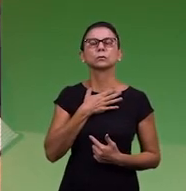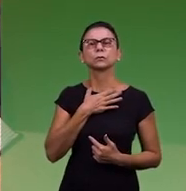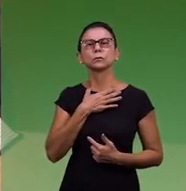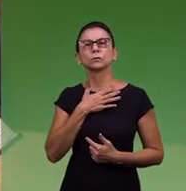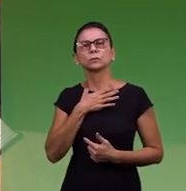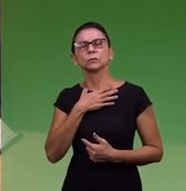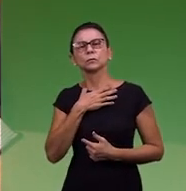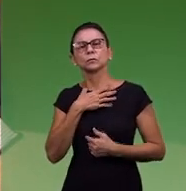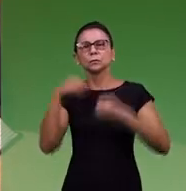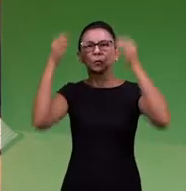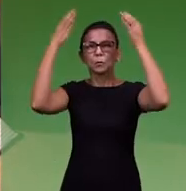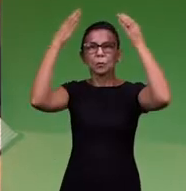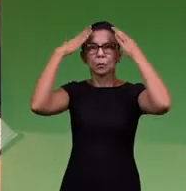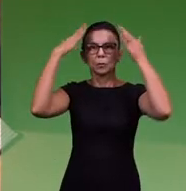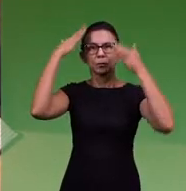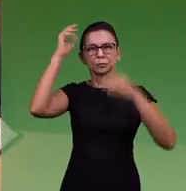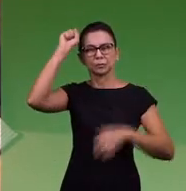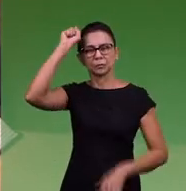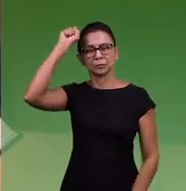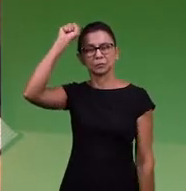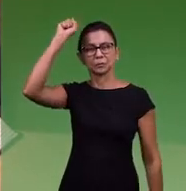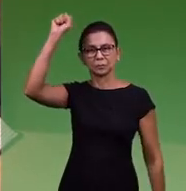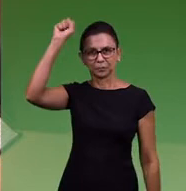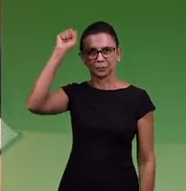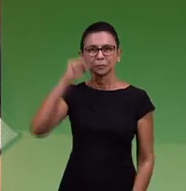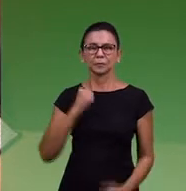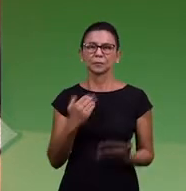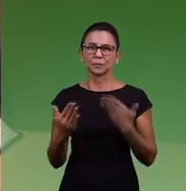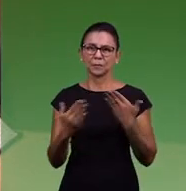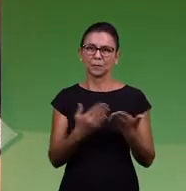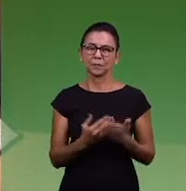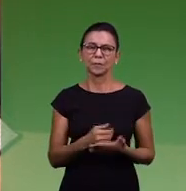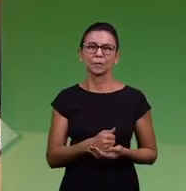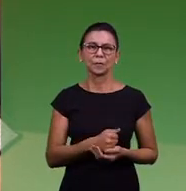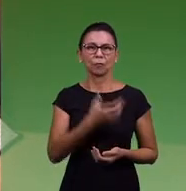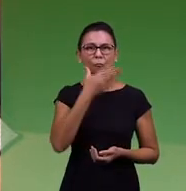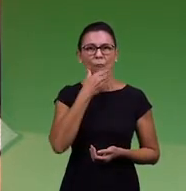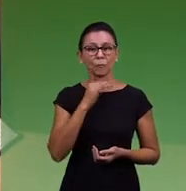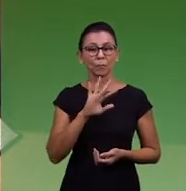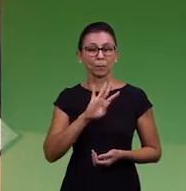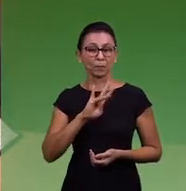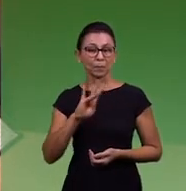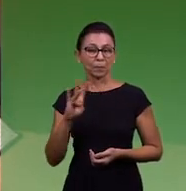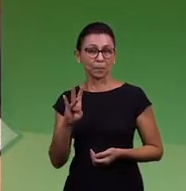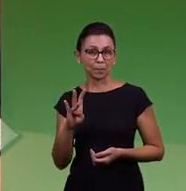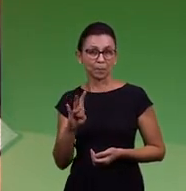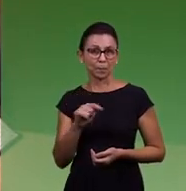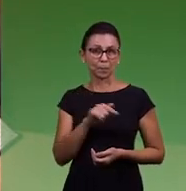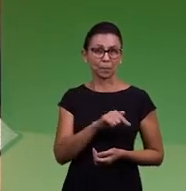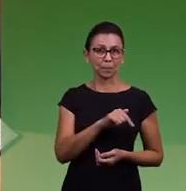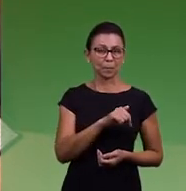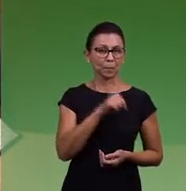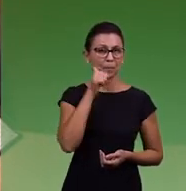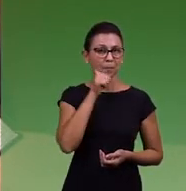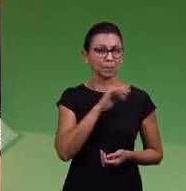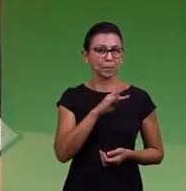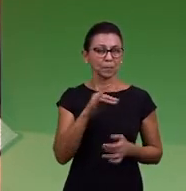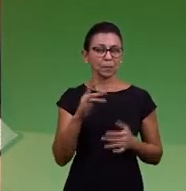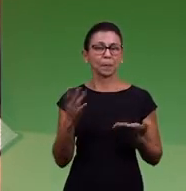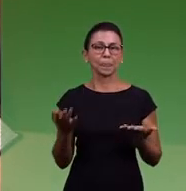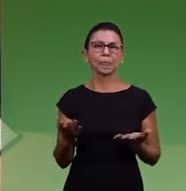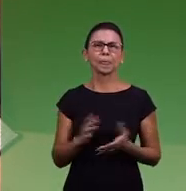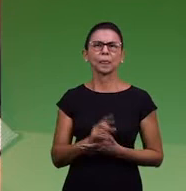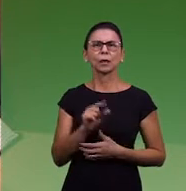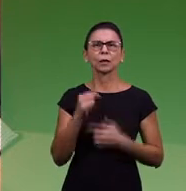o rei Salomão está contemplando ali, né, na figura do noivo, né, a contemplação do noivo à noiva. Então ele está vendo o quê?